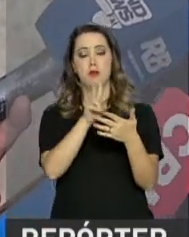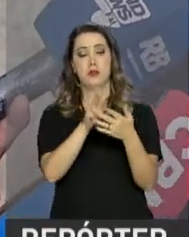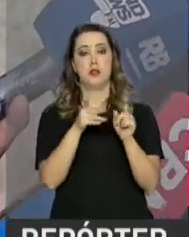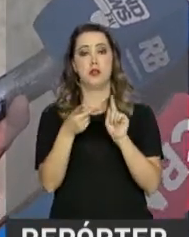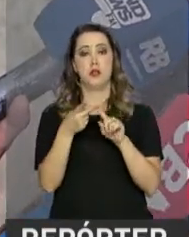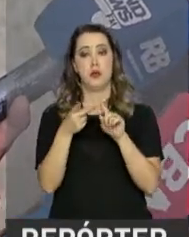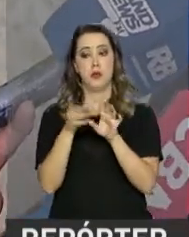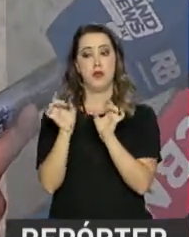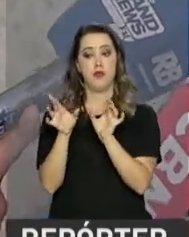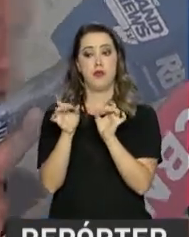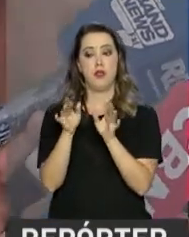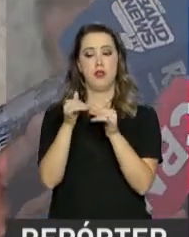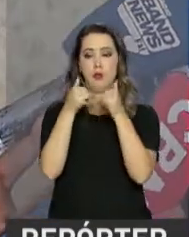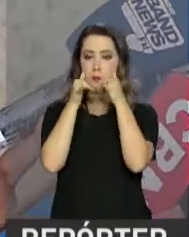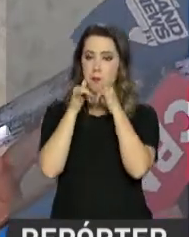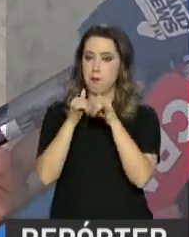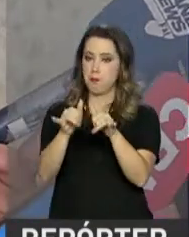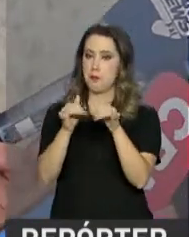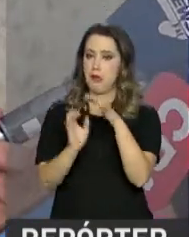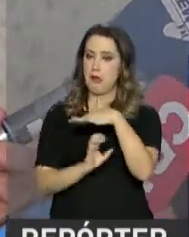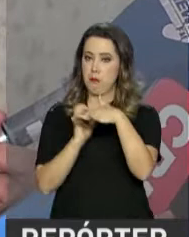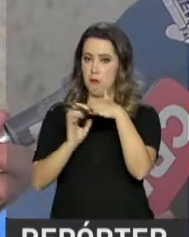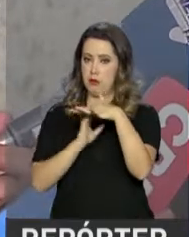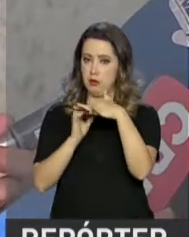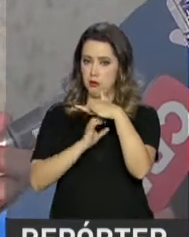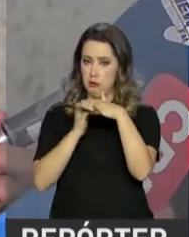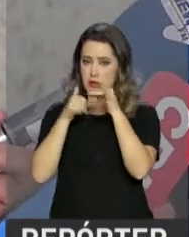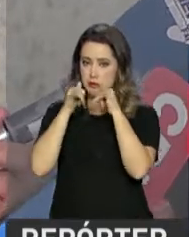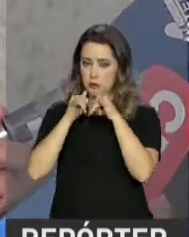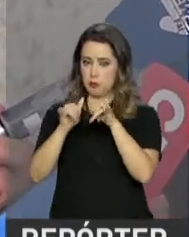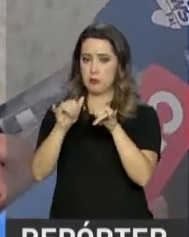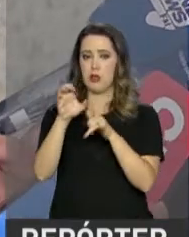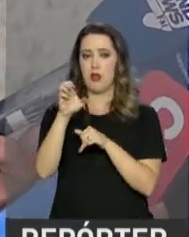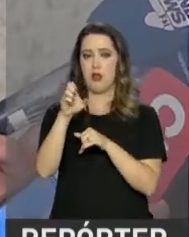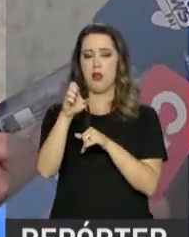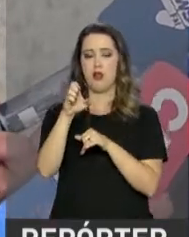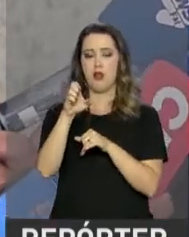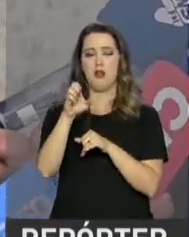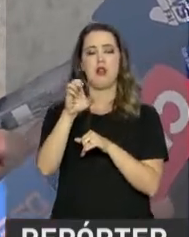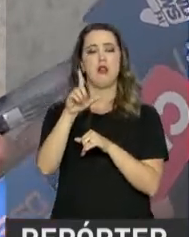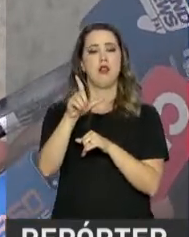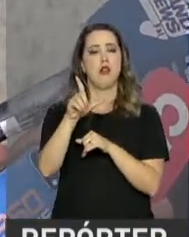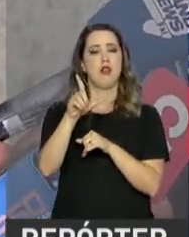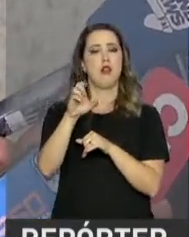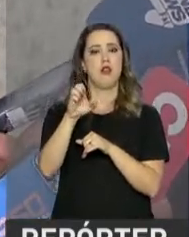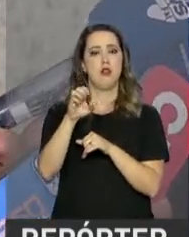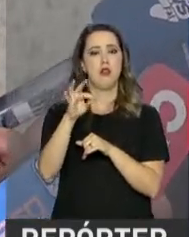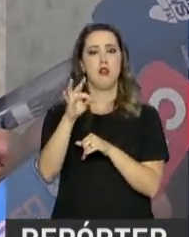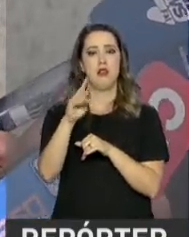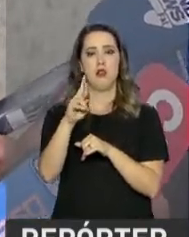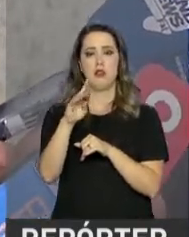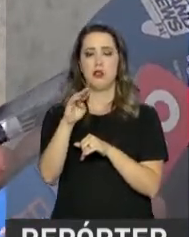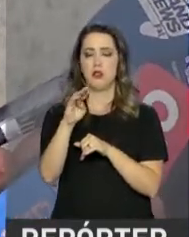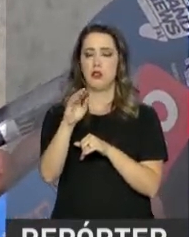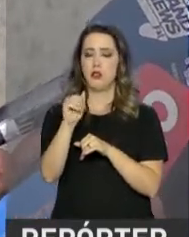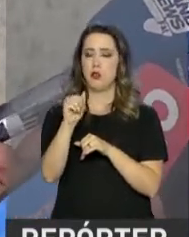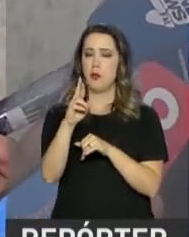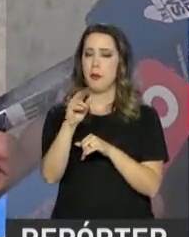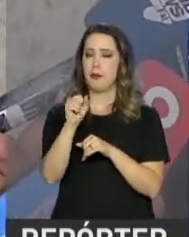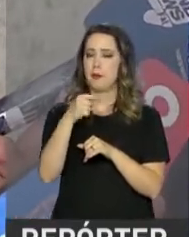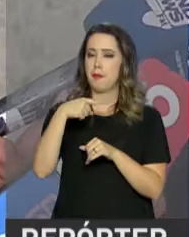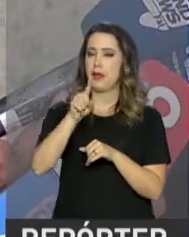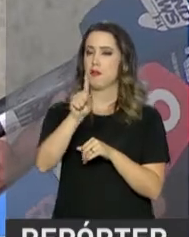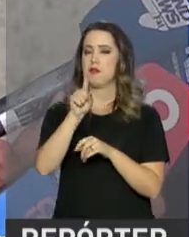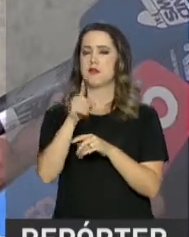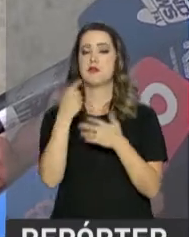o governo segue firme dialogando e consciente da necessidade de